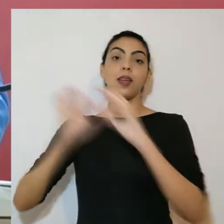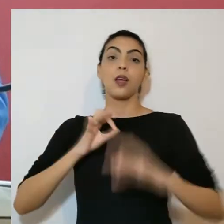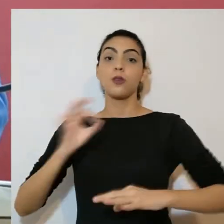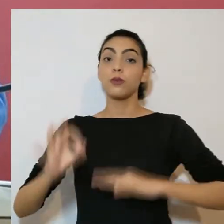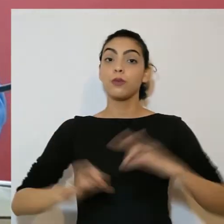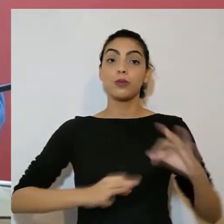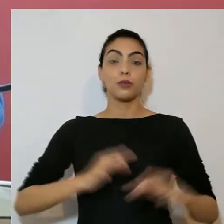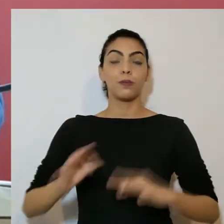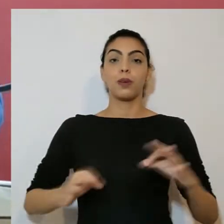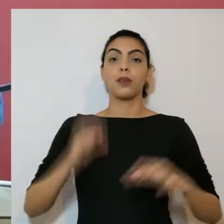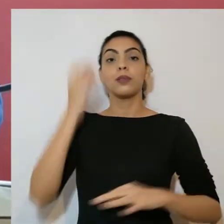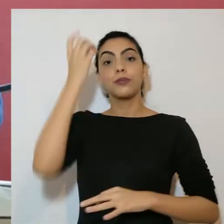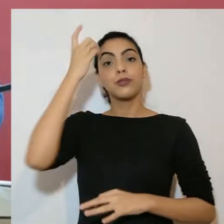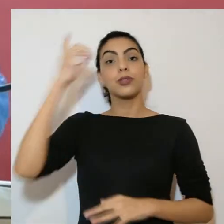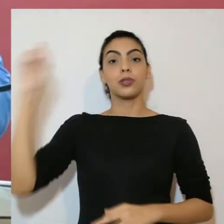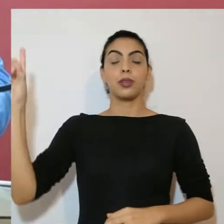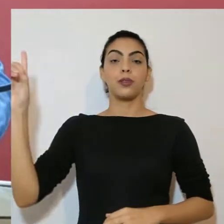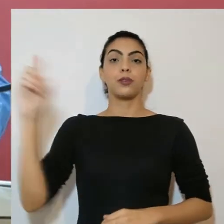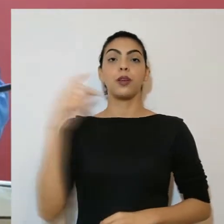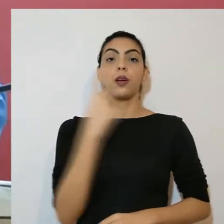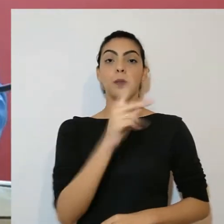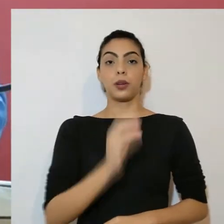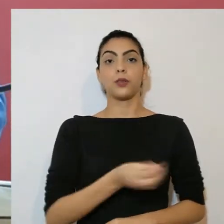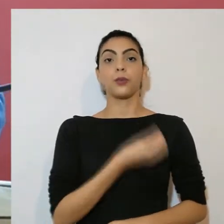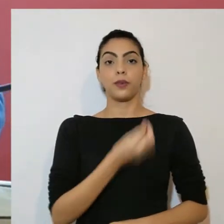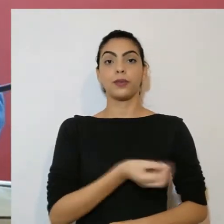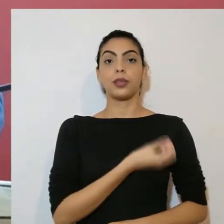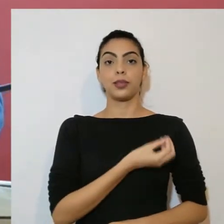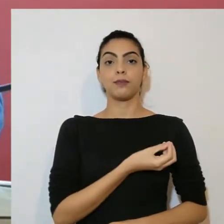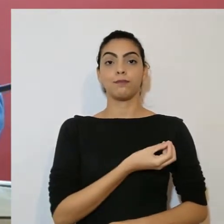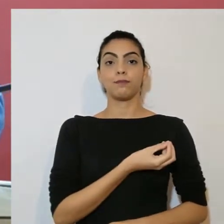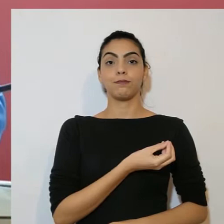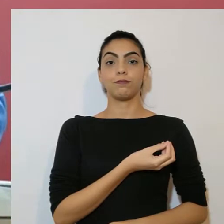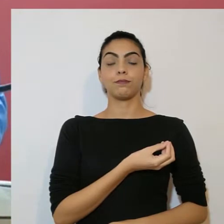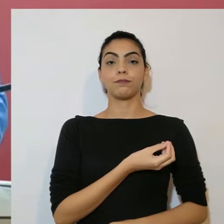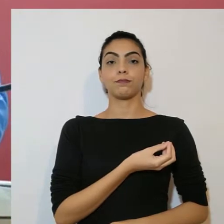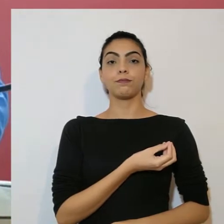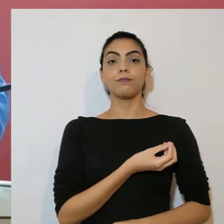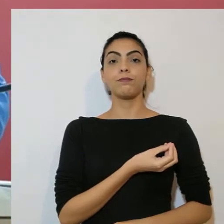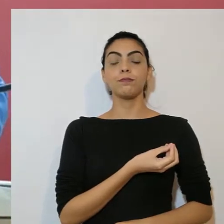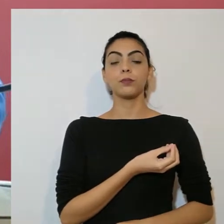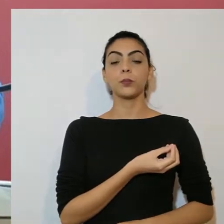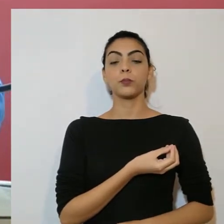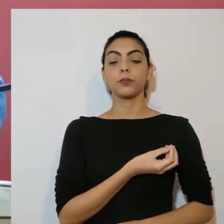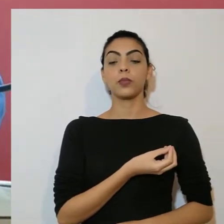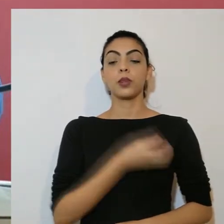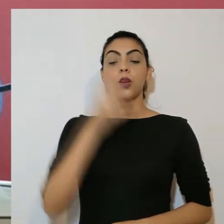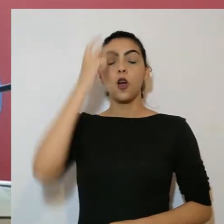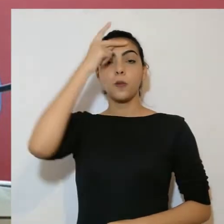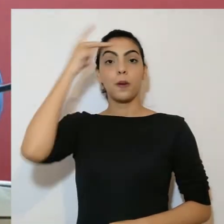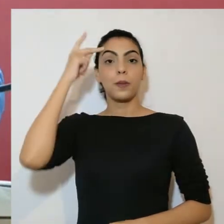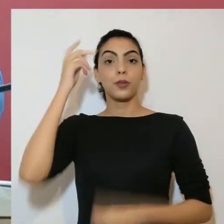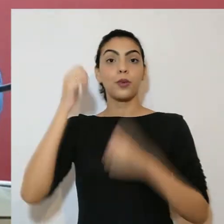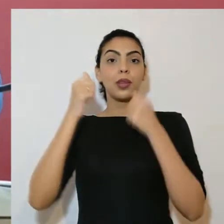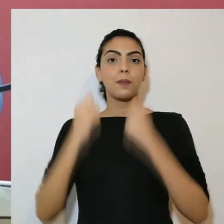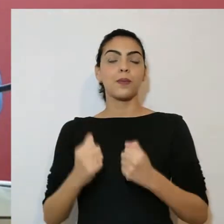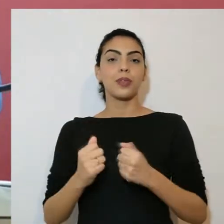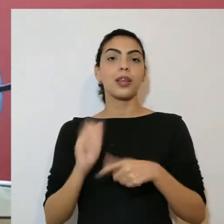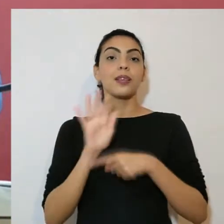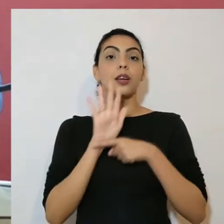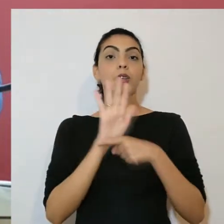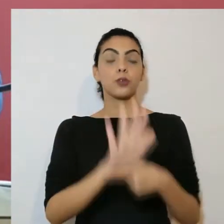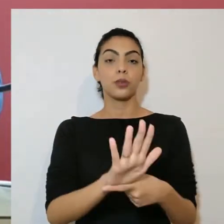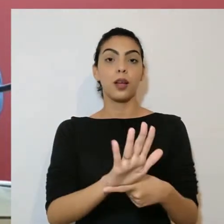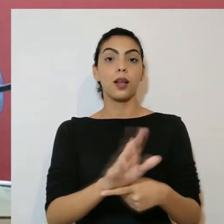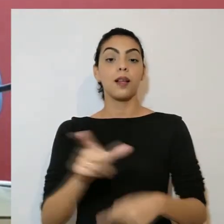os propósitos que Deus planejou para ele, para a sua vida, e que pudesse